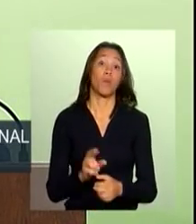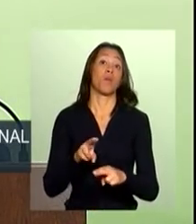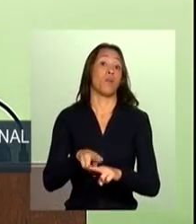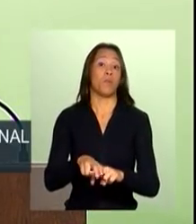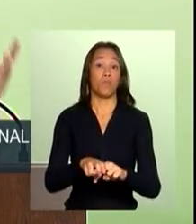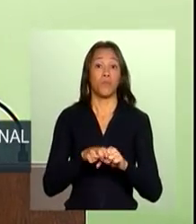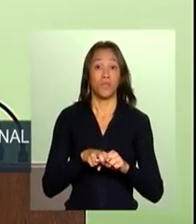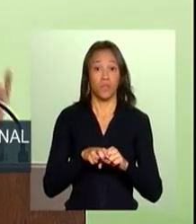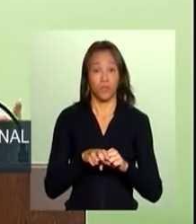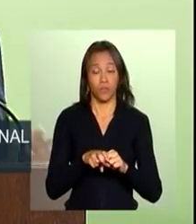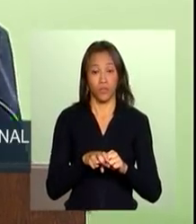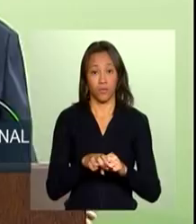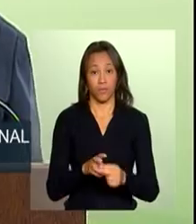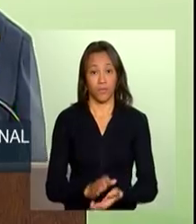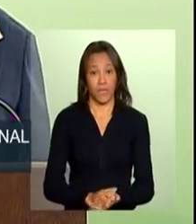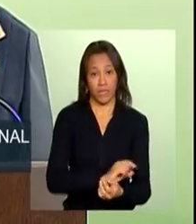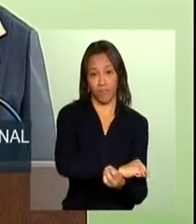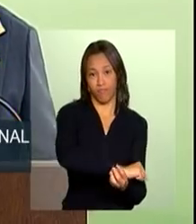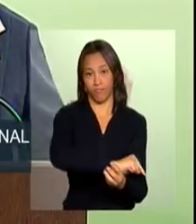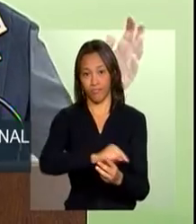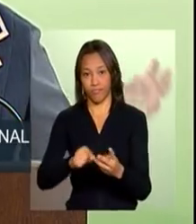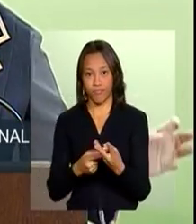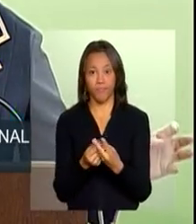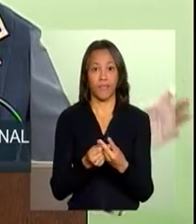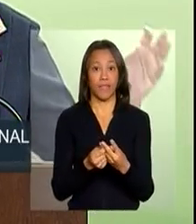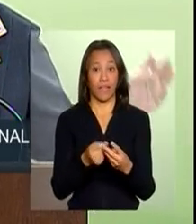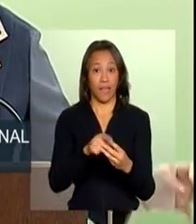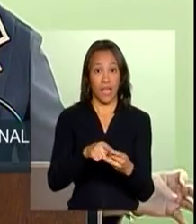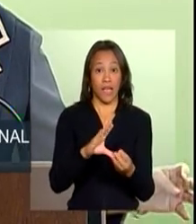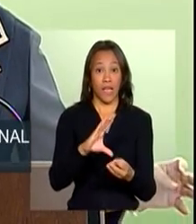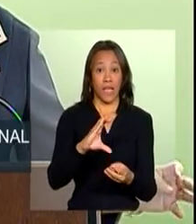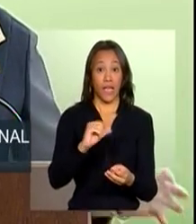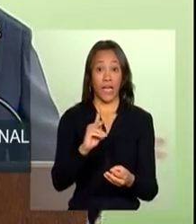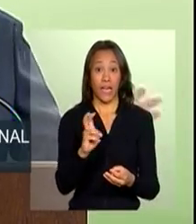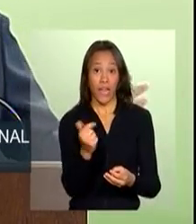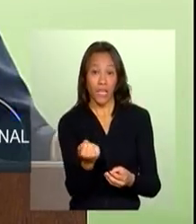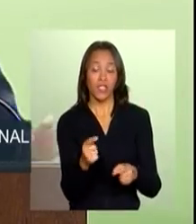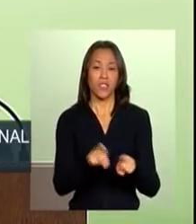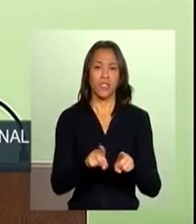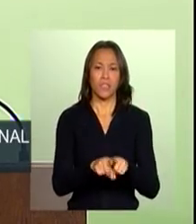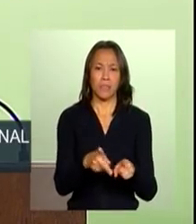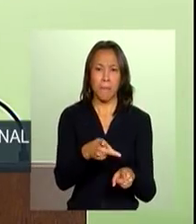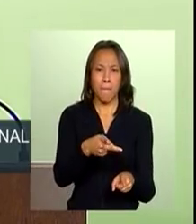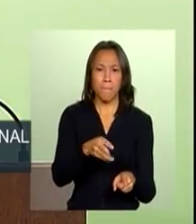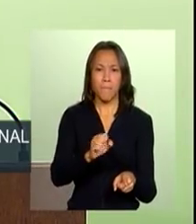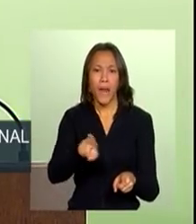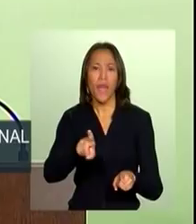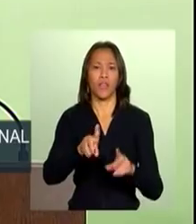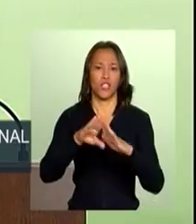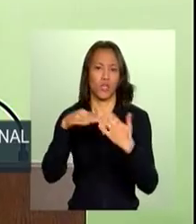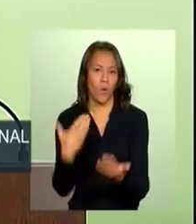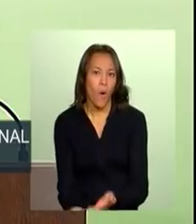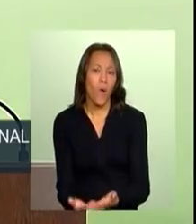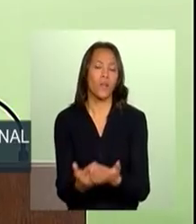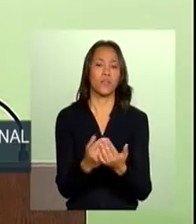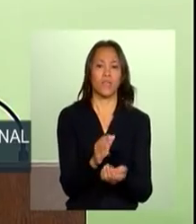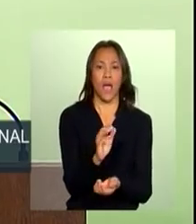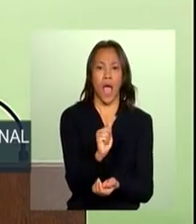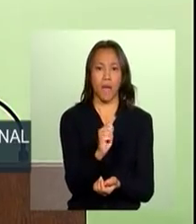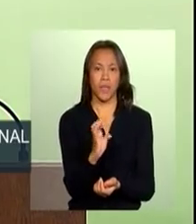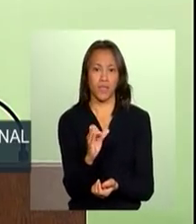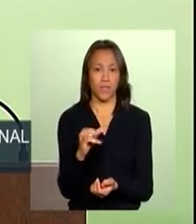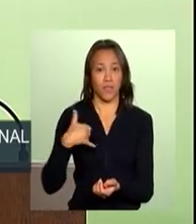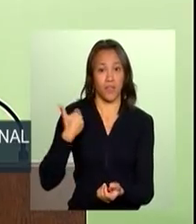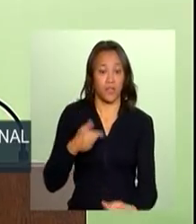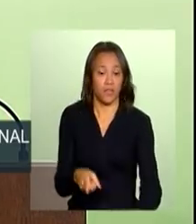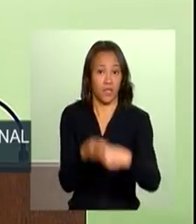Por isso, essa tríade, creches e pré-escolas, a alfabetização na